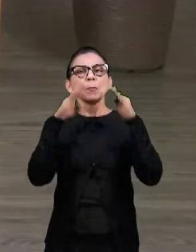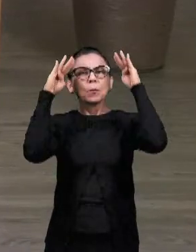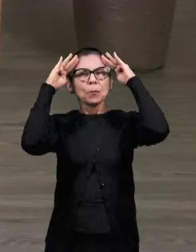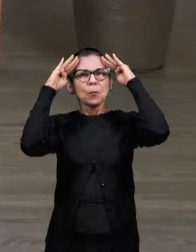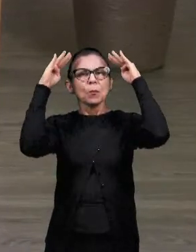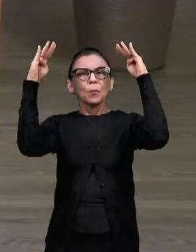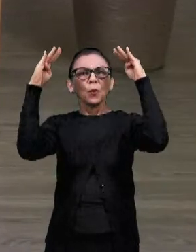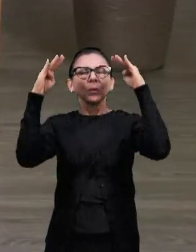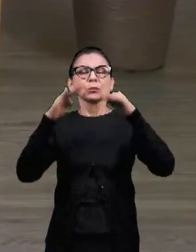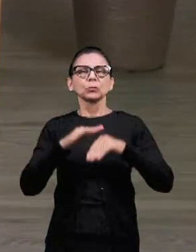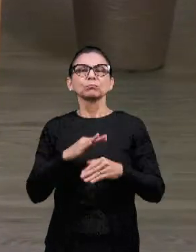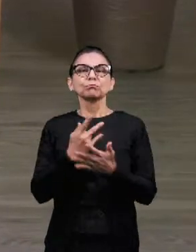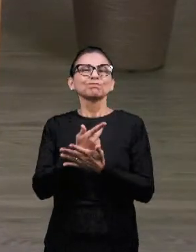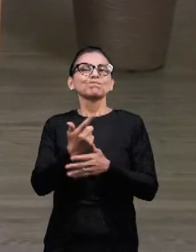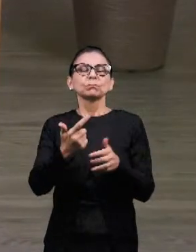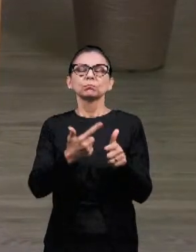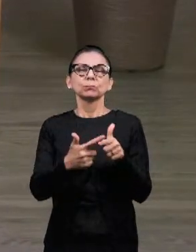ela